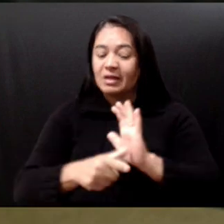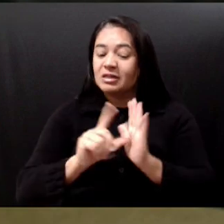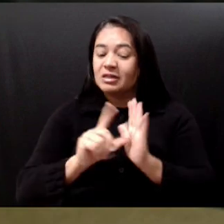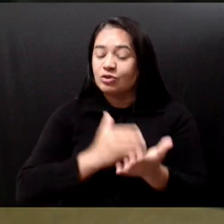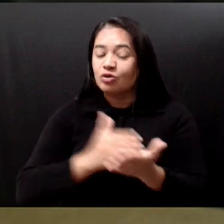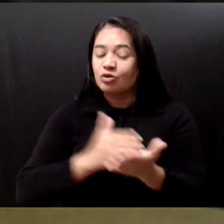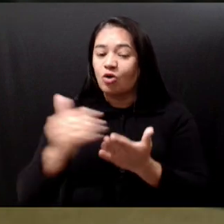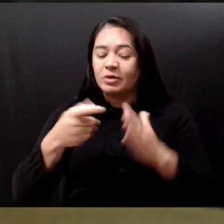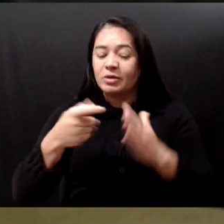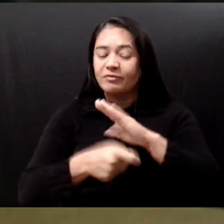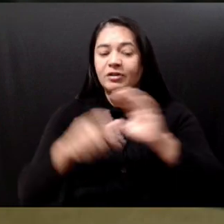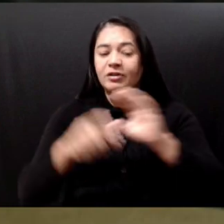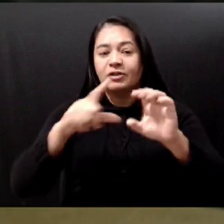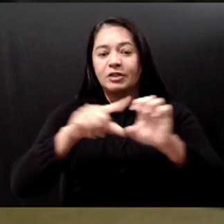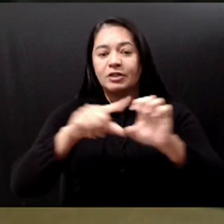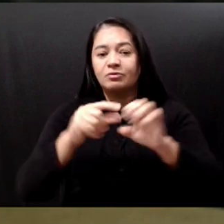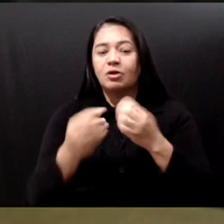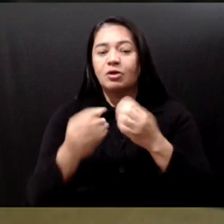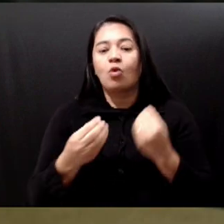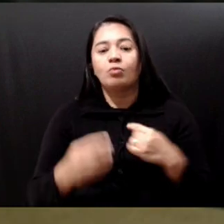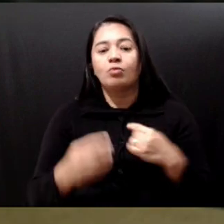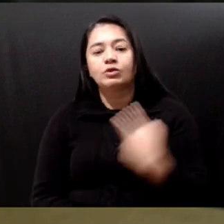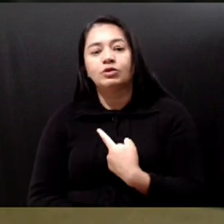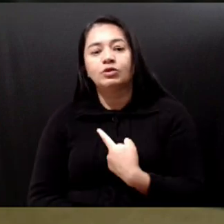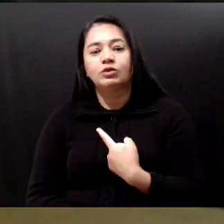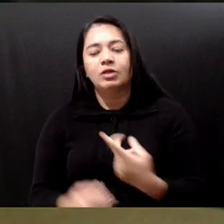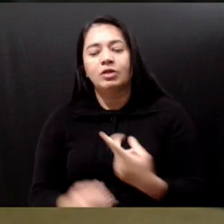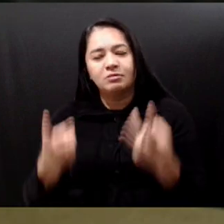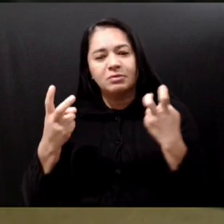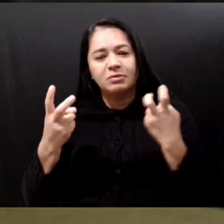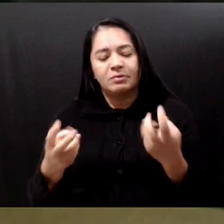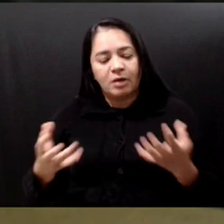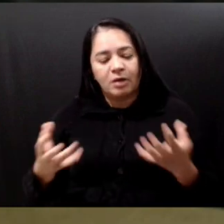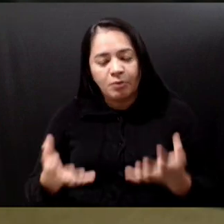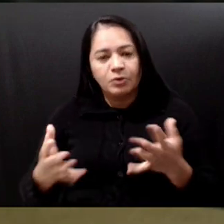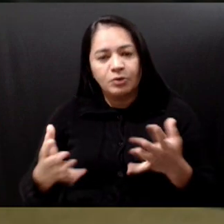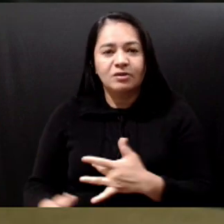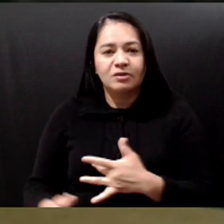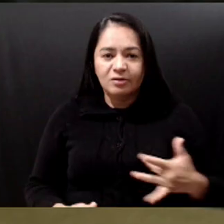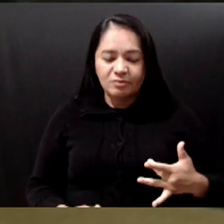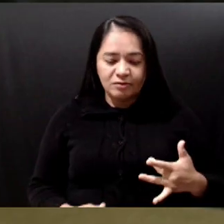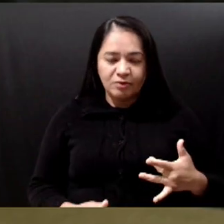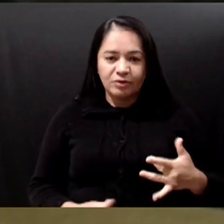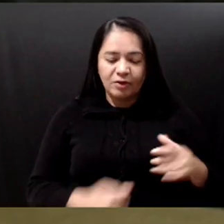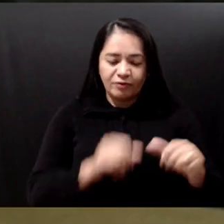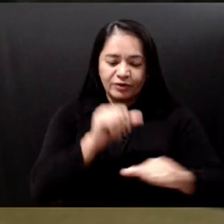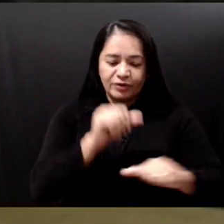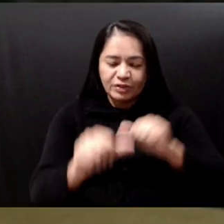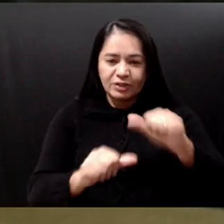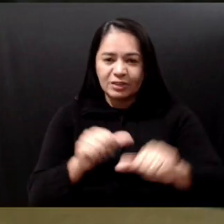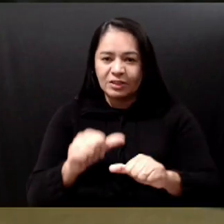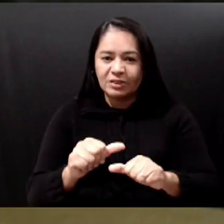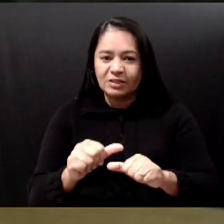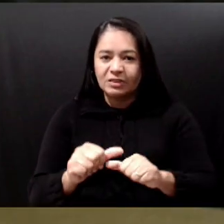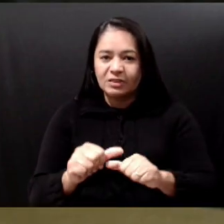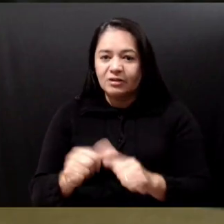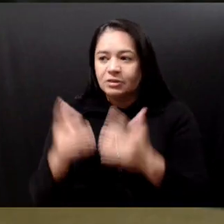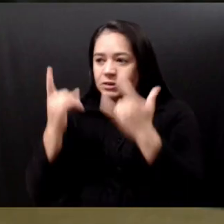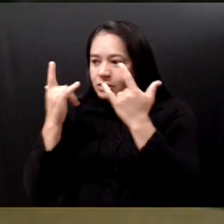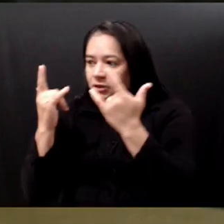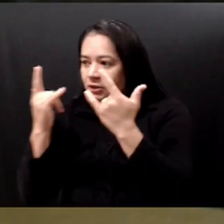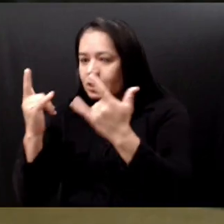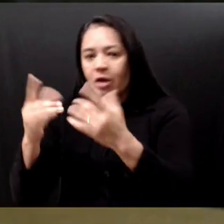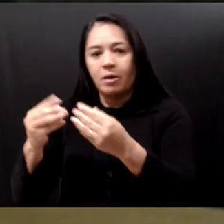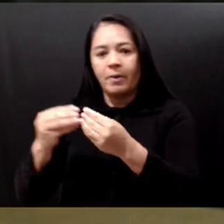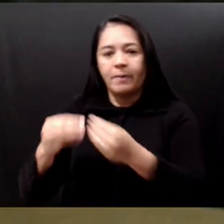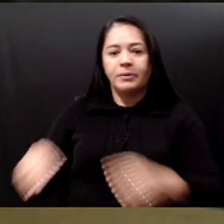identifica quando a motivação saudável do empreendedor ela começa a se transformar numa obsessão prejudicial? Porque, como disse o Gabriel, ele